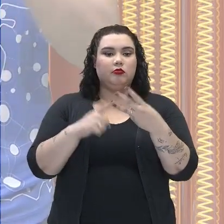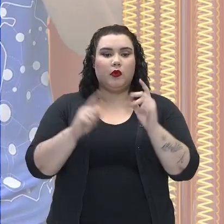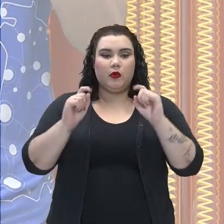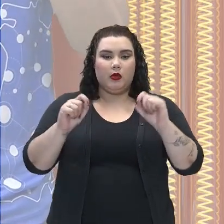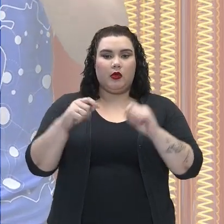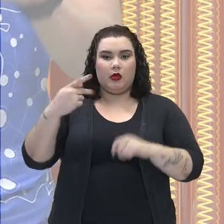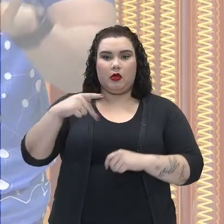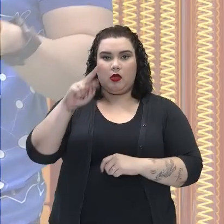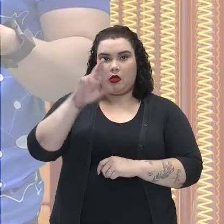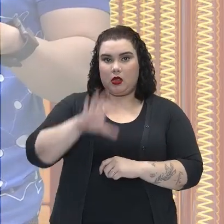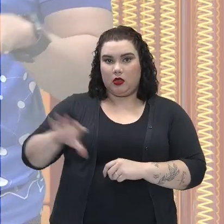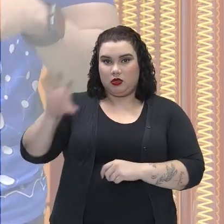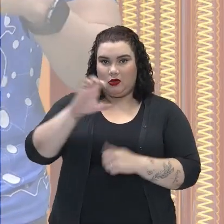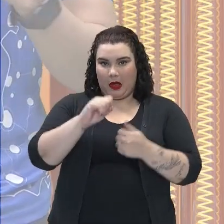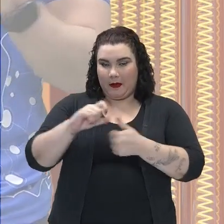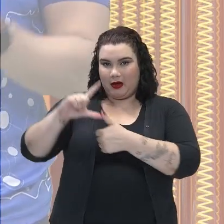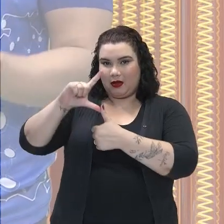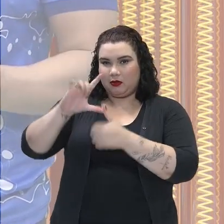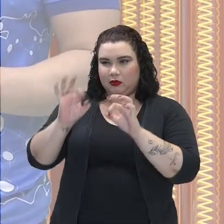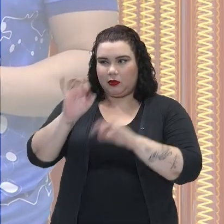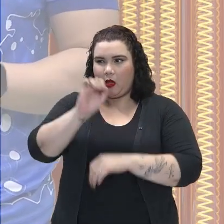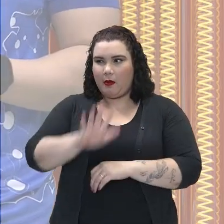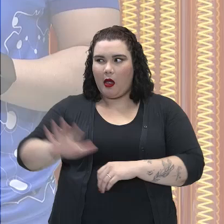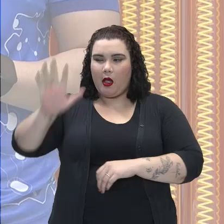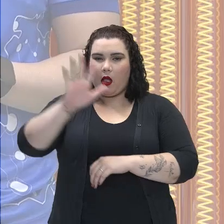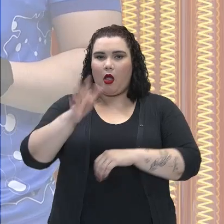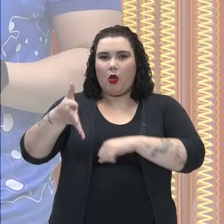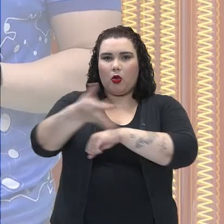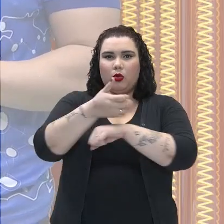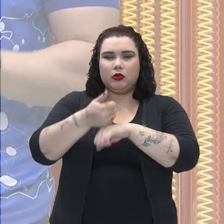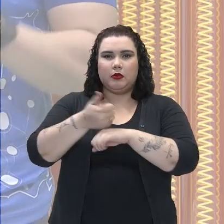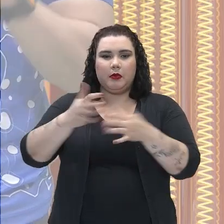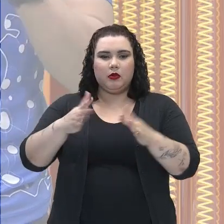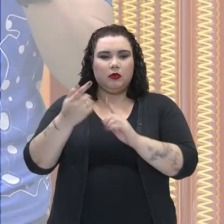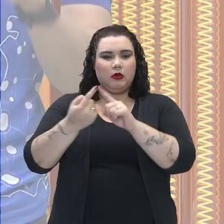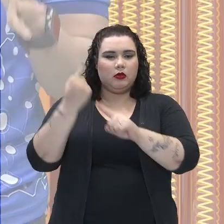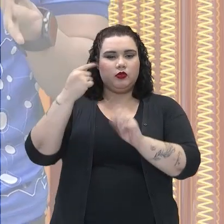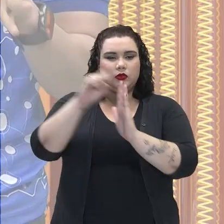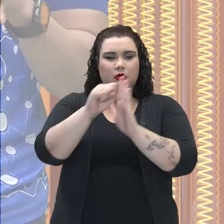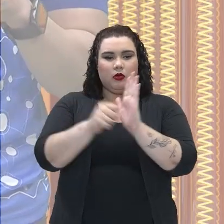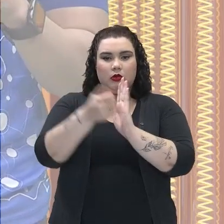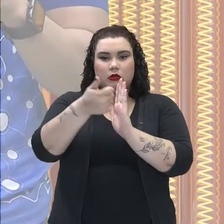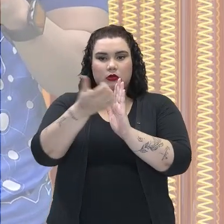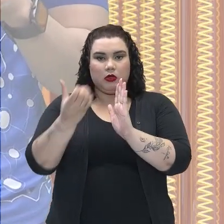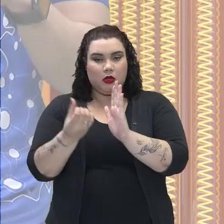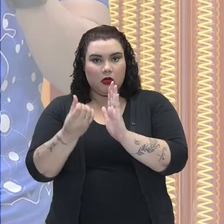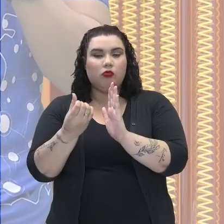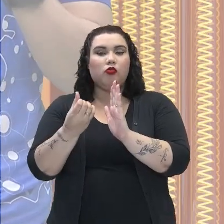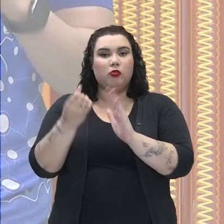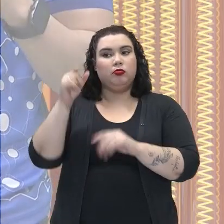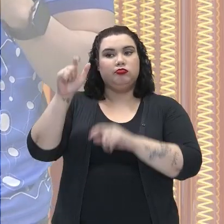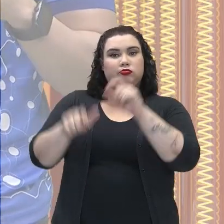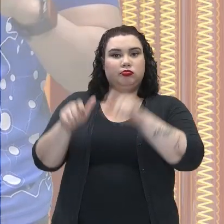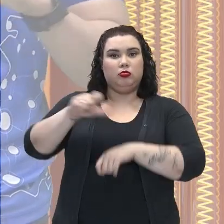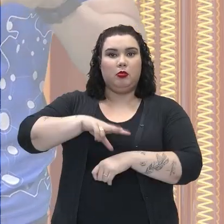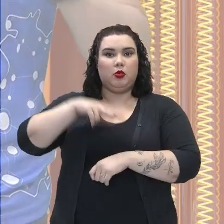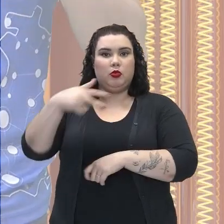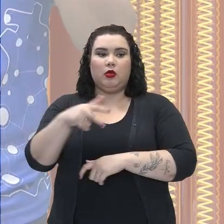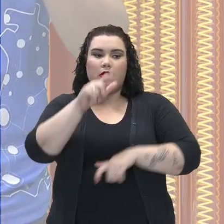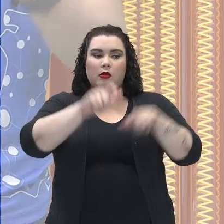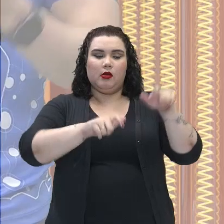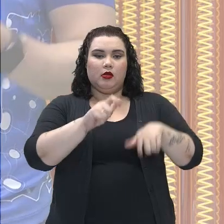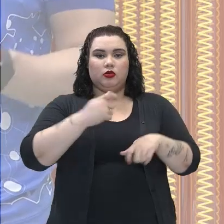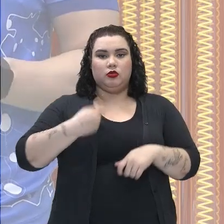região, denominada de América Latina, ela foi colonizada lá pelo século XVI, em especial pelos portugueses e espanhóis,